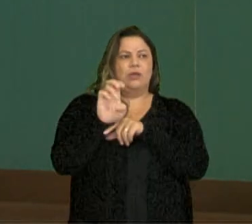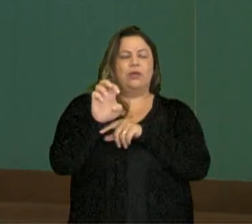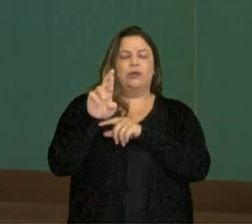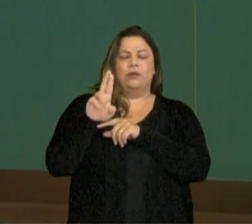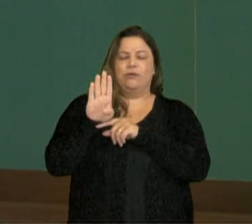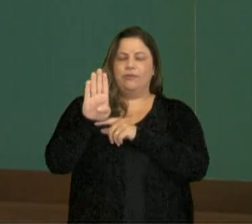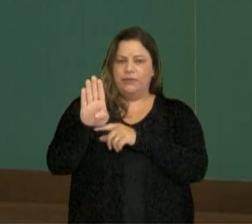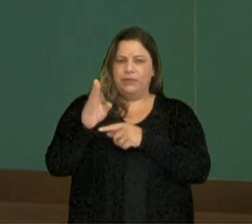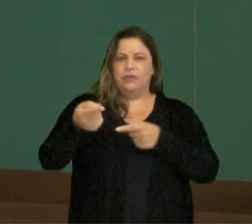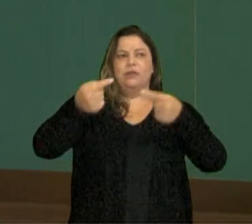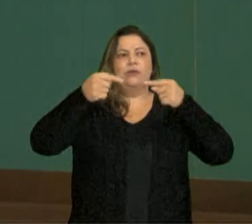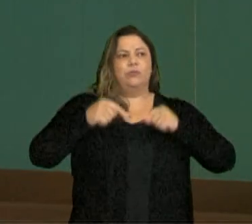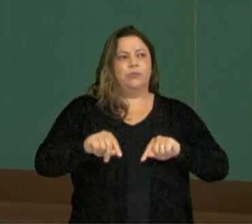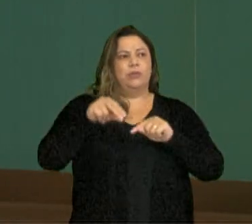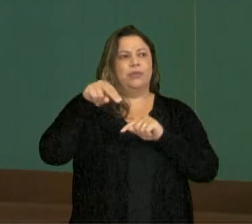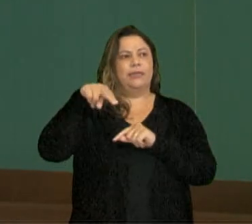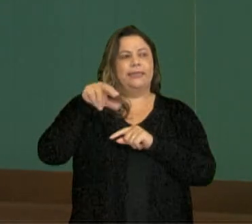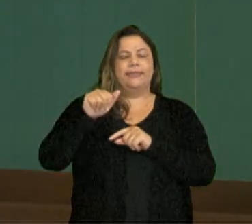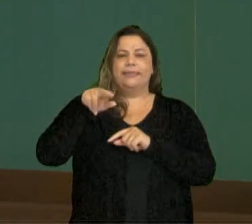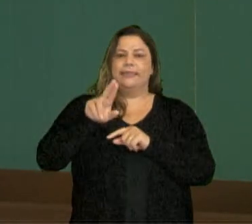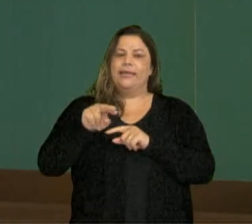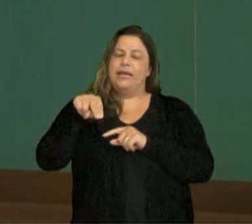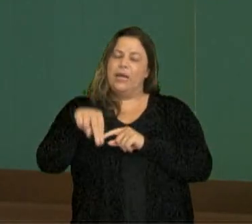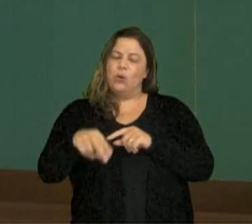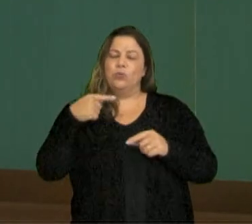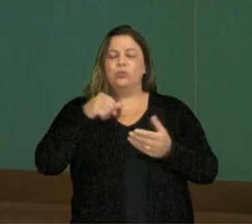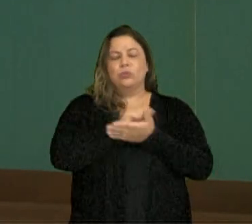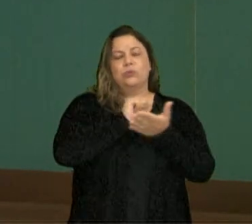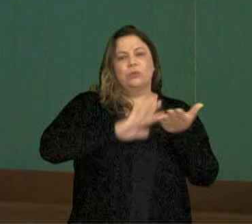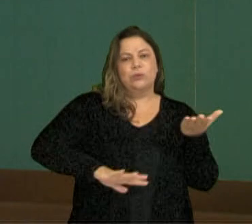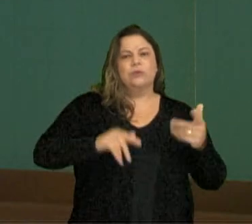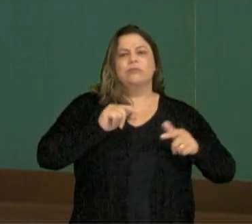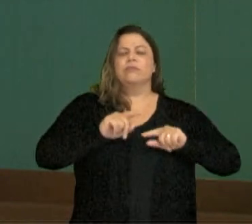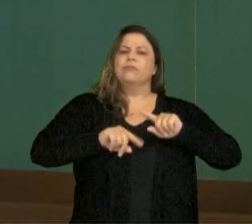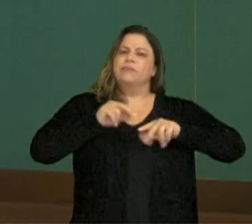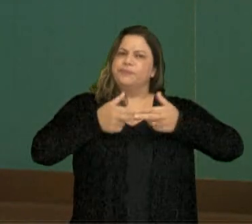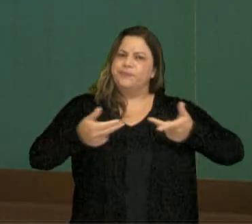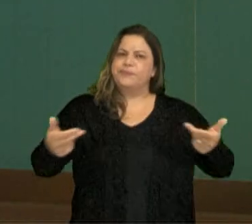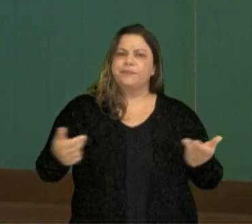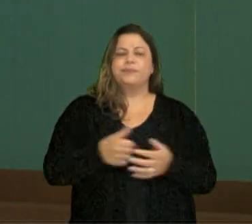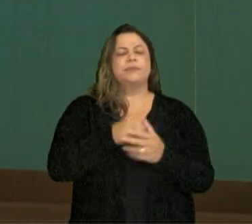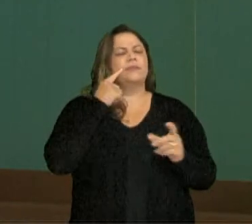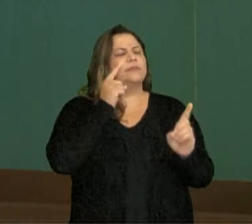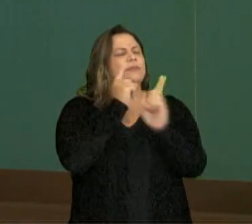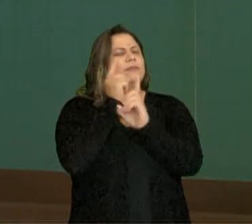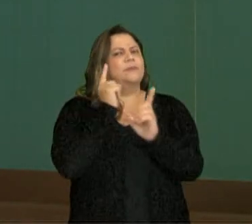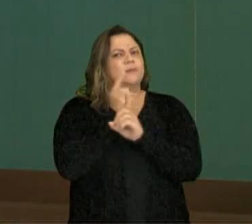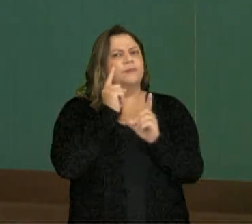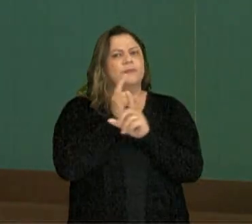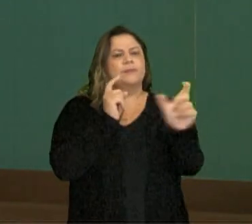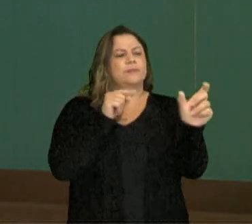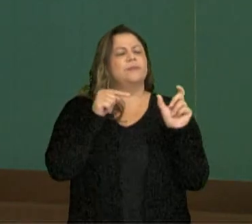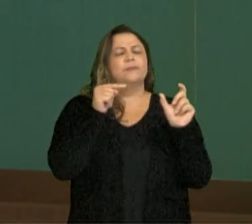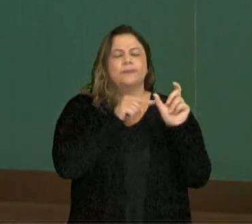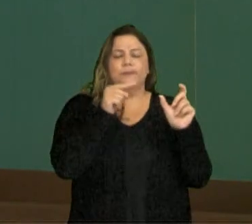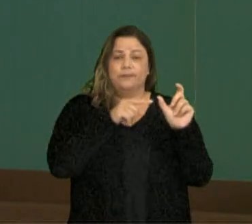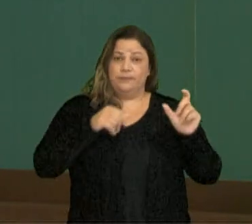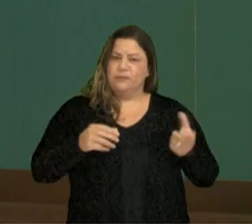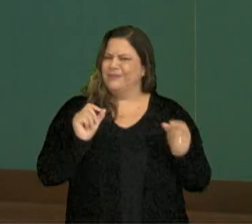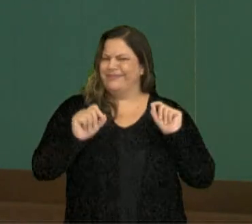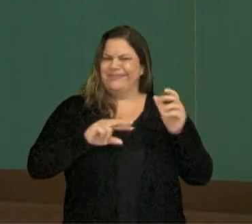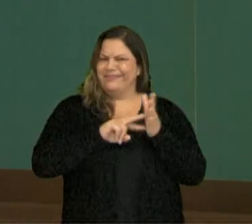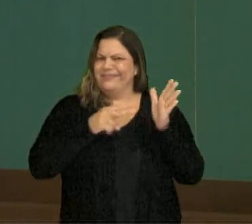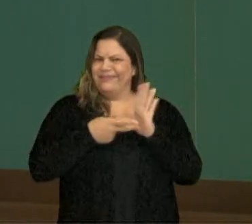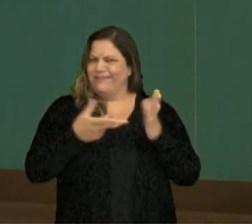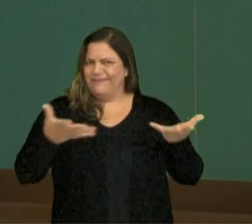tava lá fazendo a minha atividade, lá do John has blue eyes and a beautiful smile, e achei essa palavra, smile. Que é